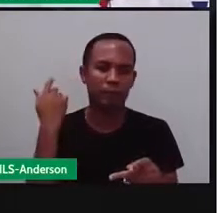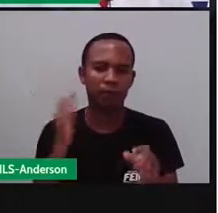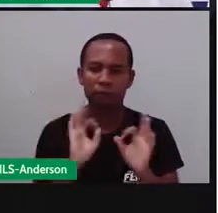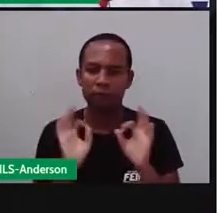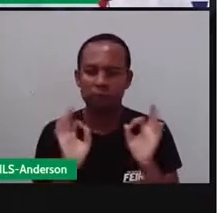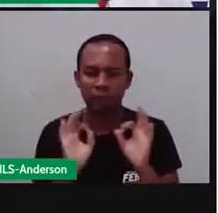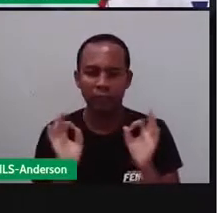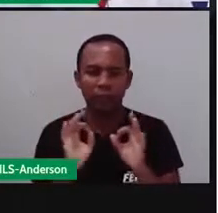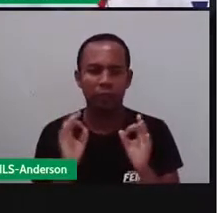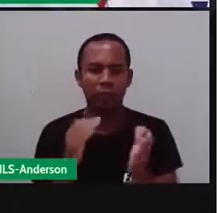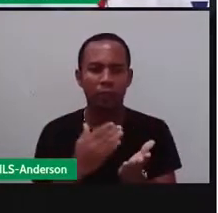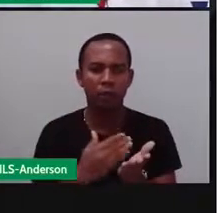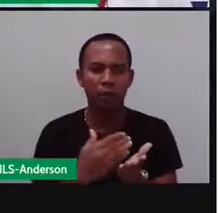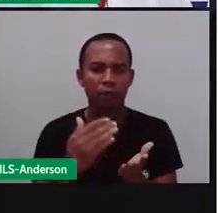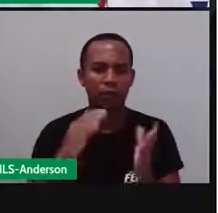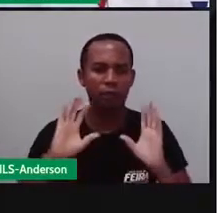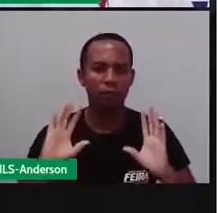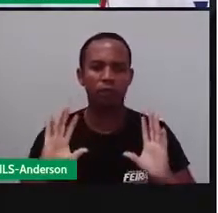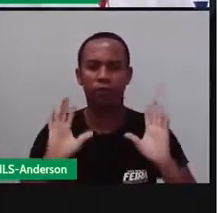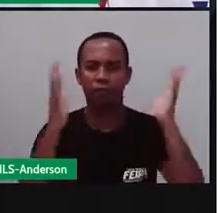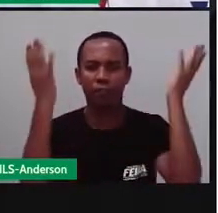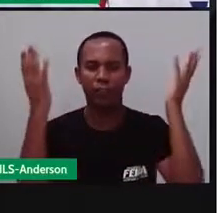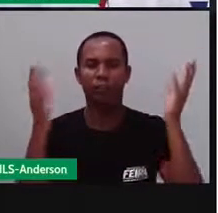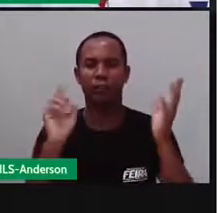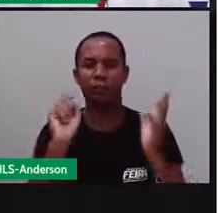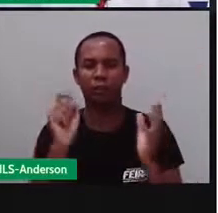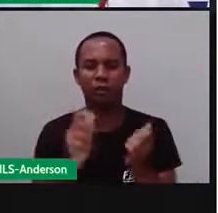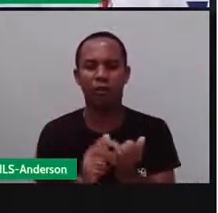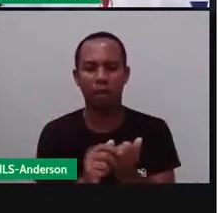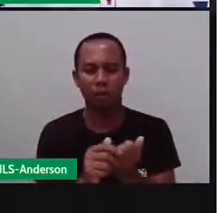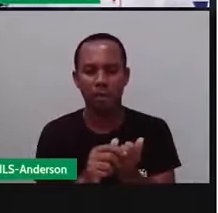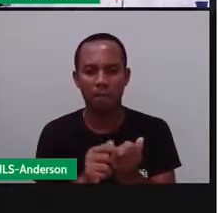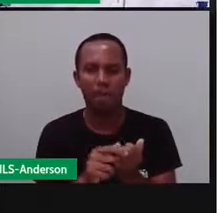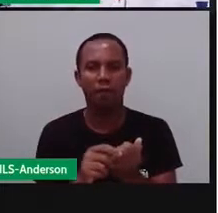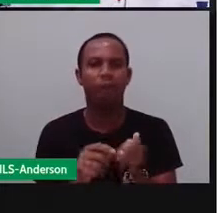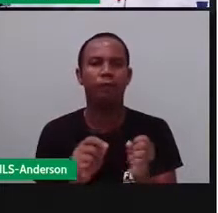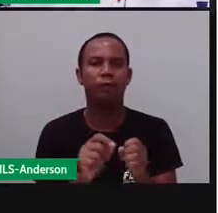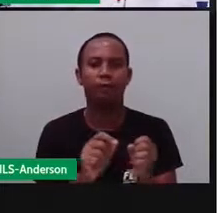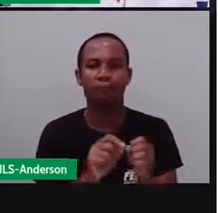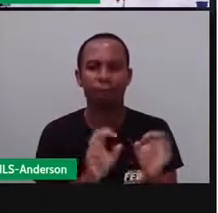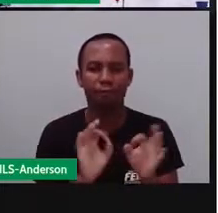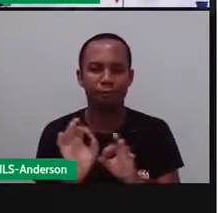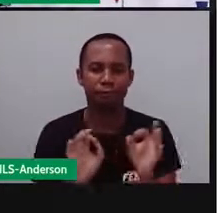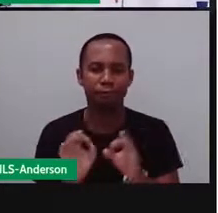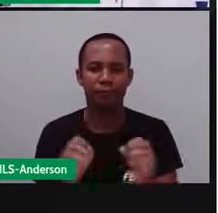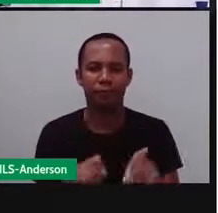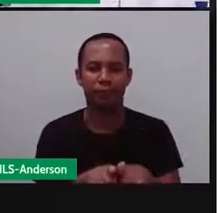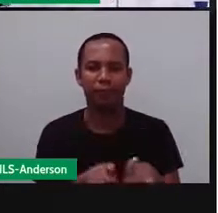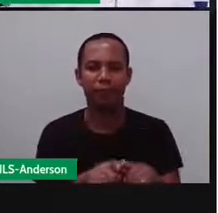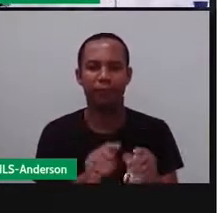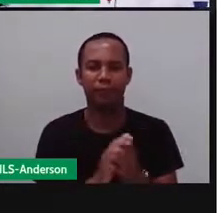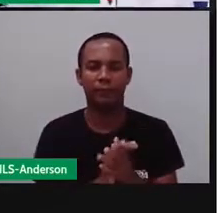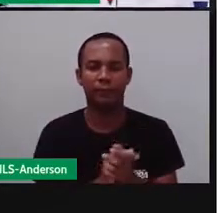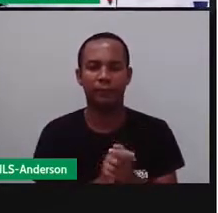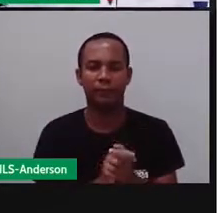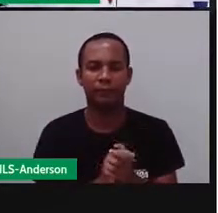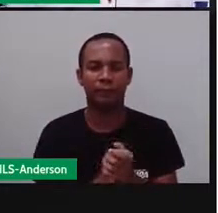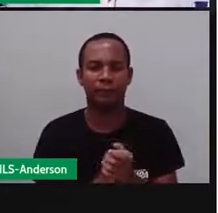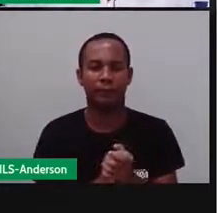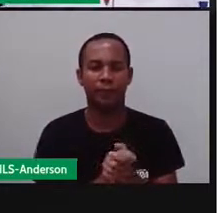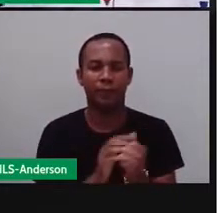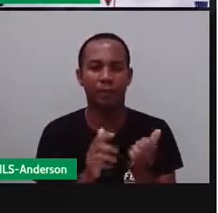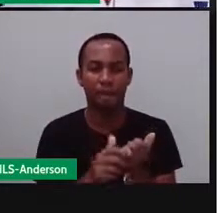festas começaram a ser celebradas com o milho, que tem um período de colheita na mesma época, certo? E aí,